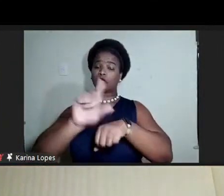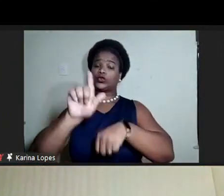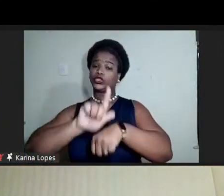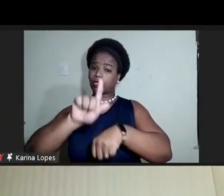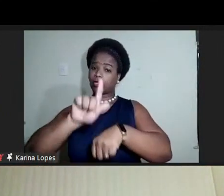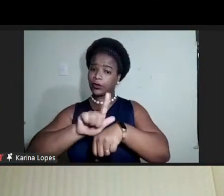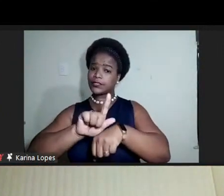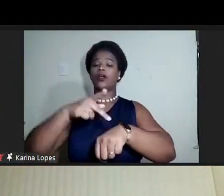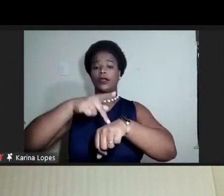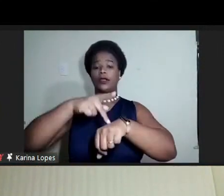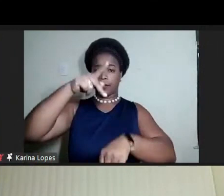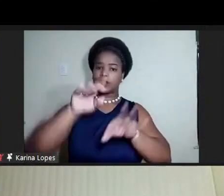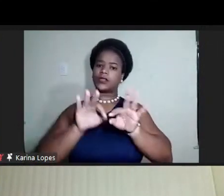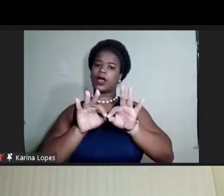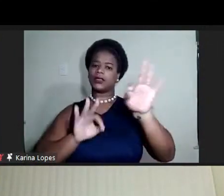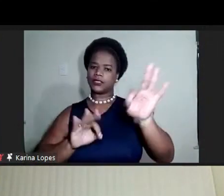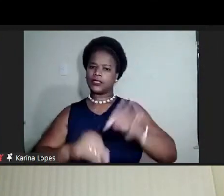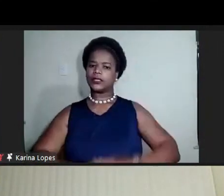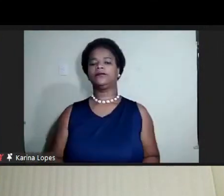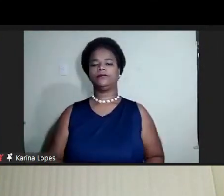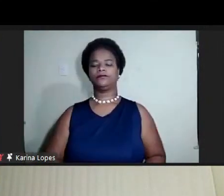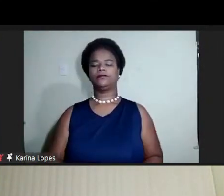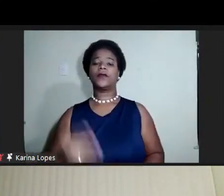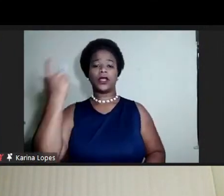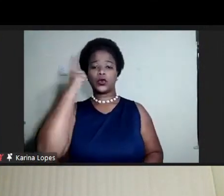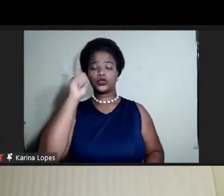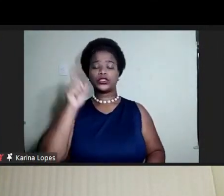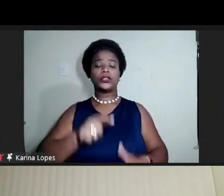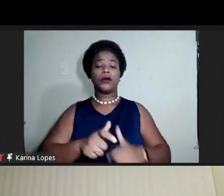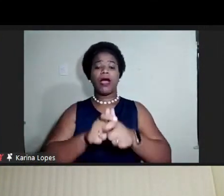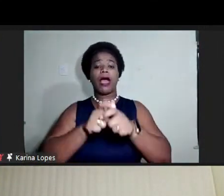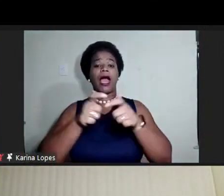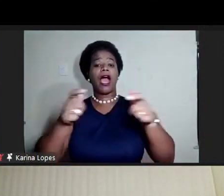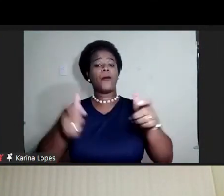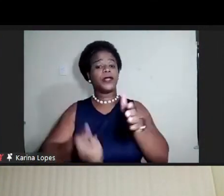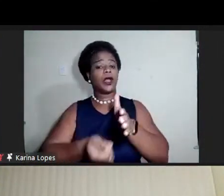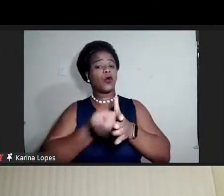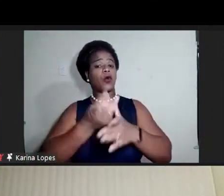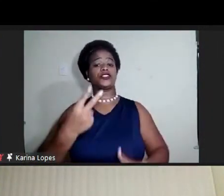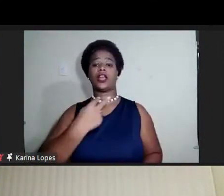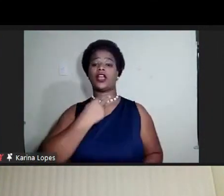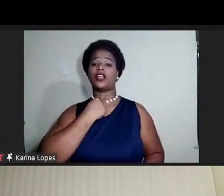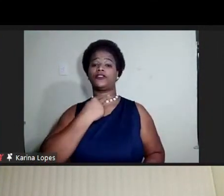distância, ampliando o número de vagas oferecidos à sociedade,